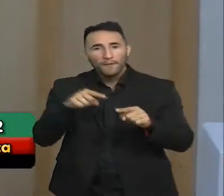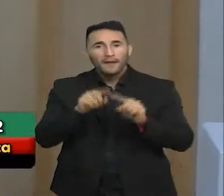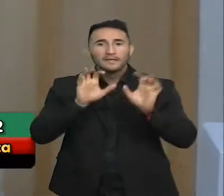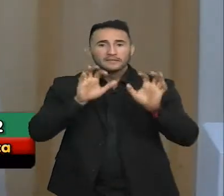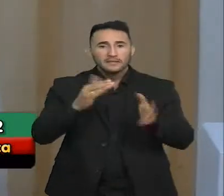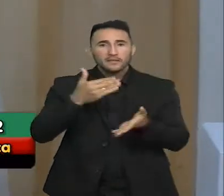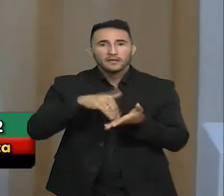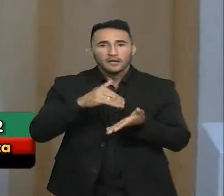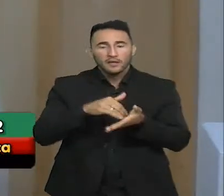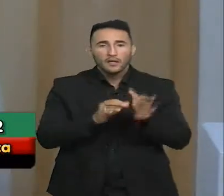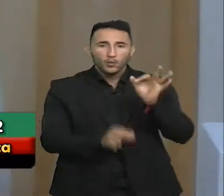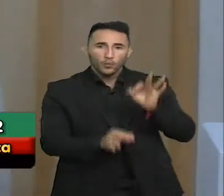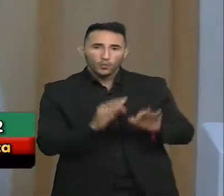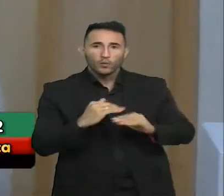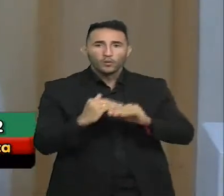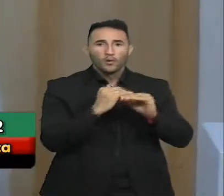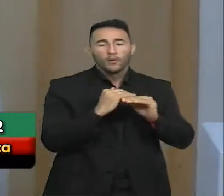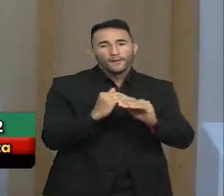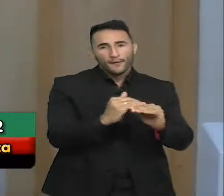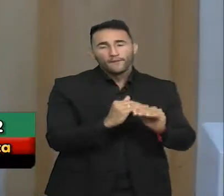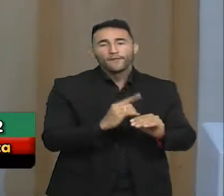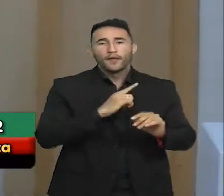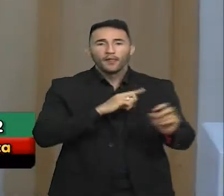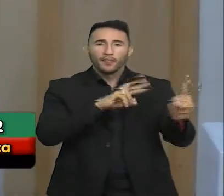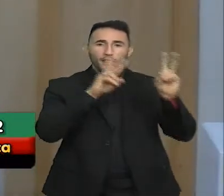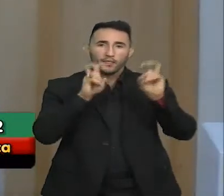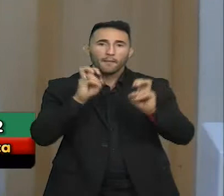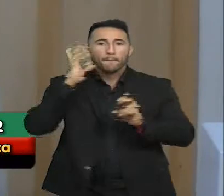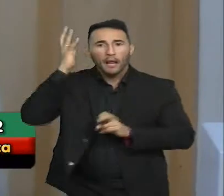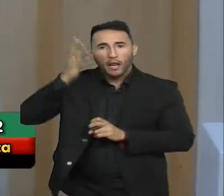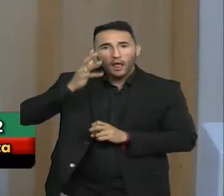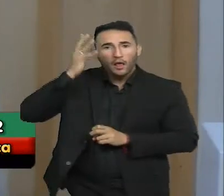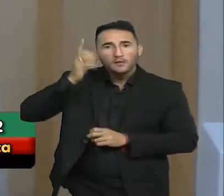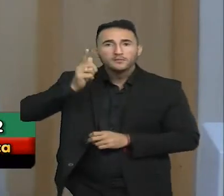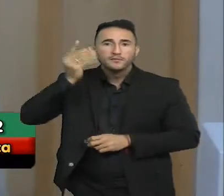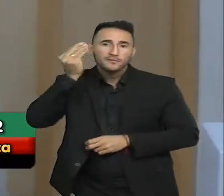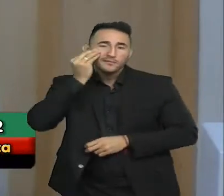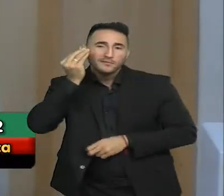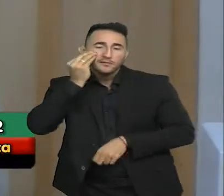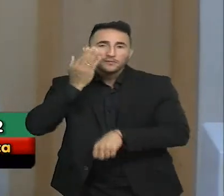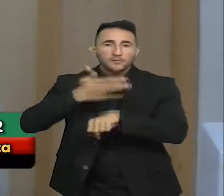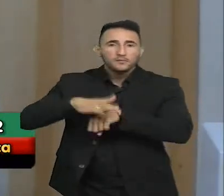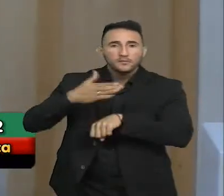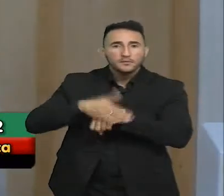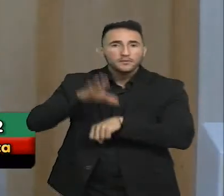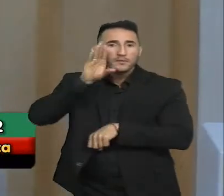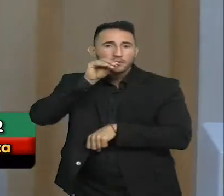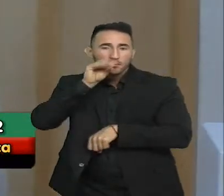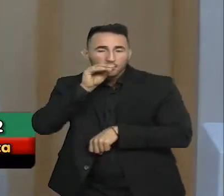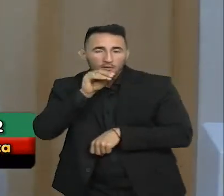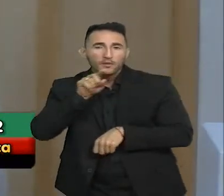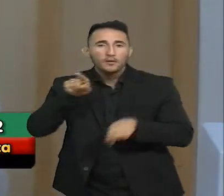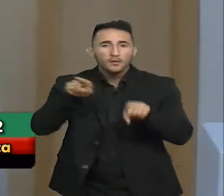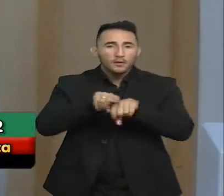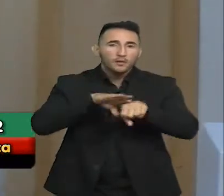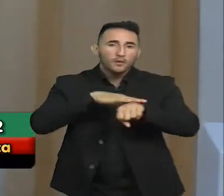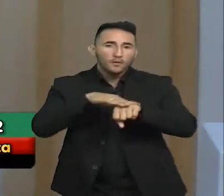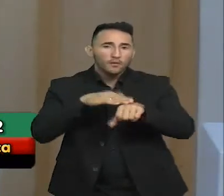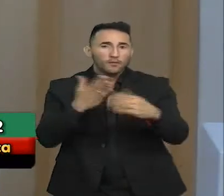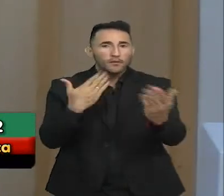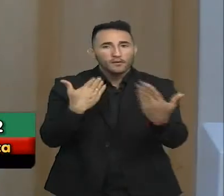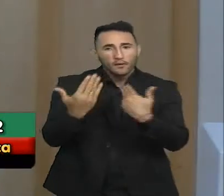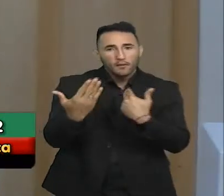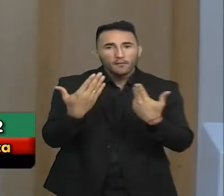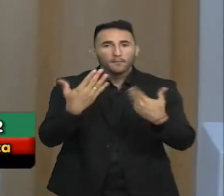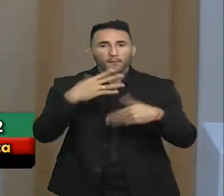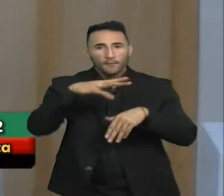da Igualdade Racial, além das questões de palestras que nós temos feito com os funcionários, que a gente tem que conversar com a parte da